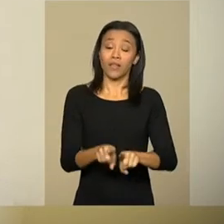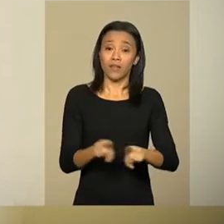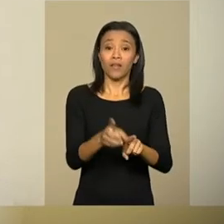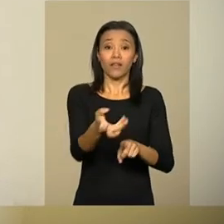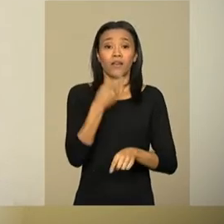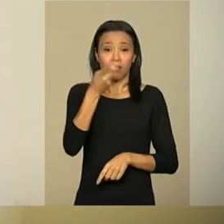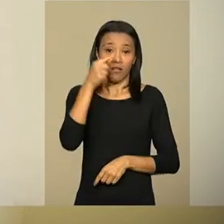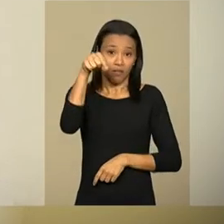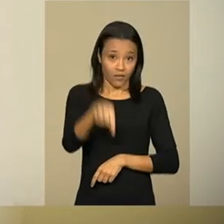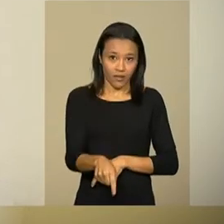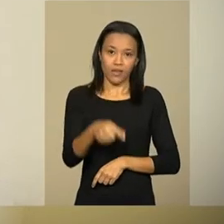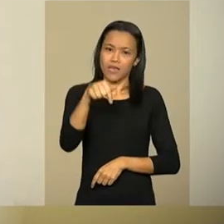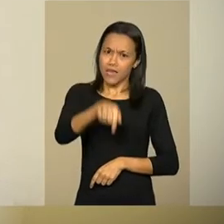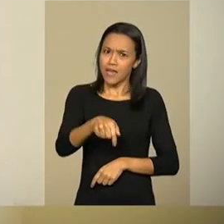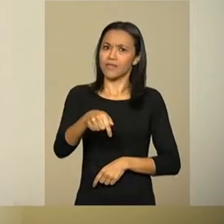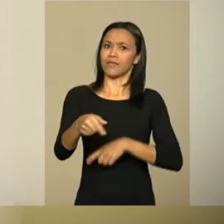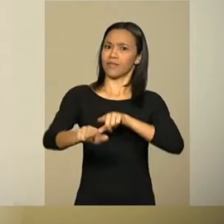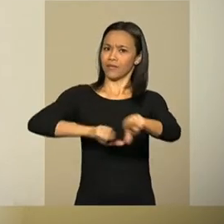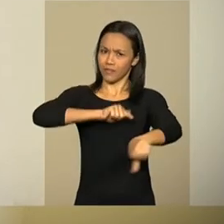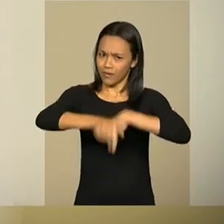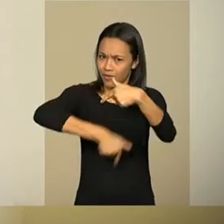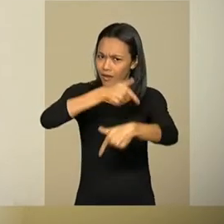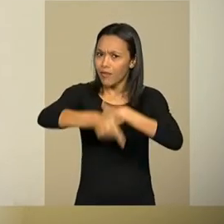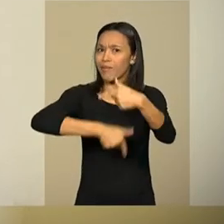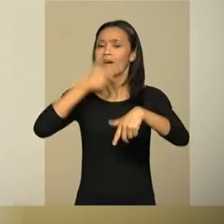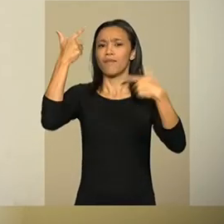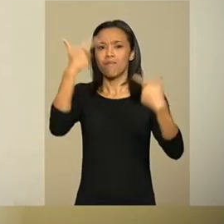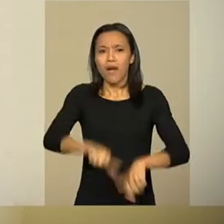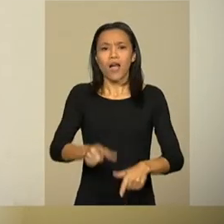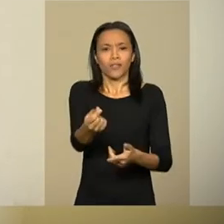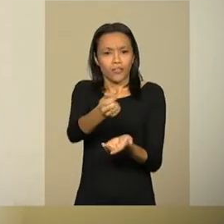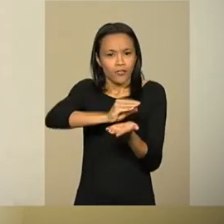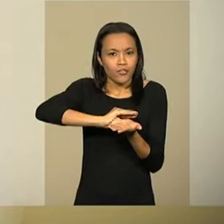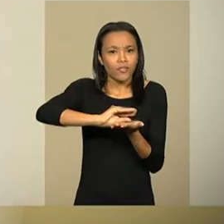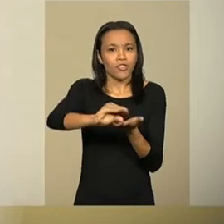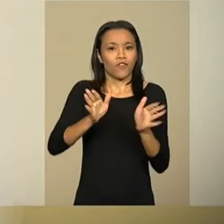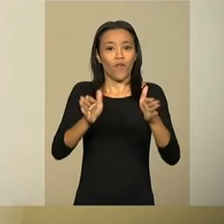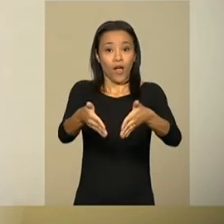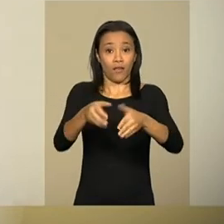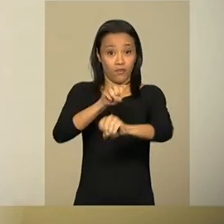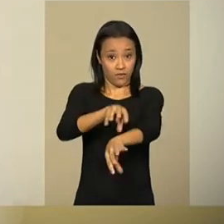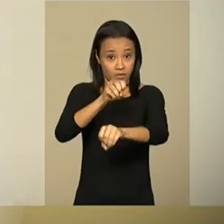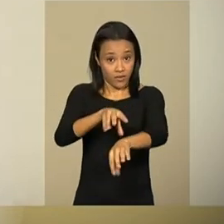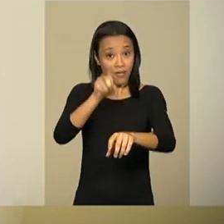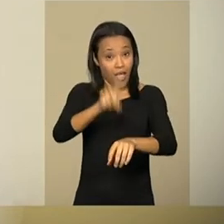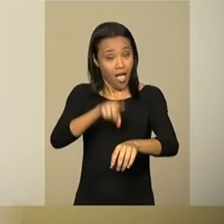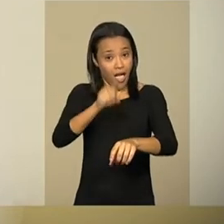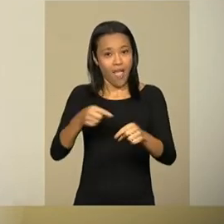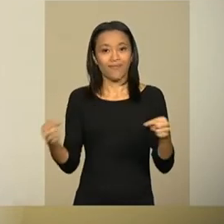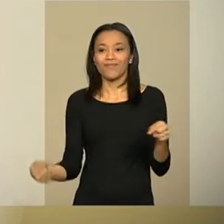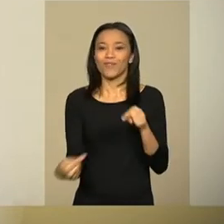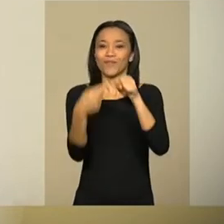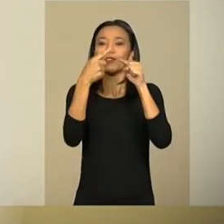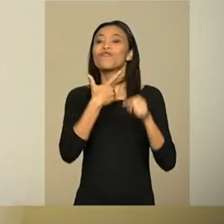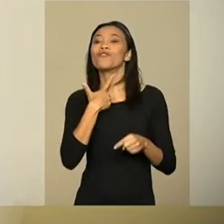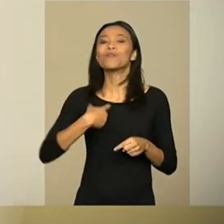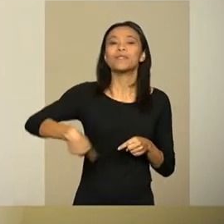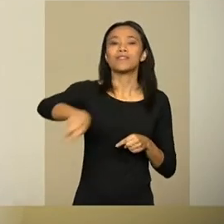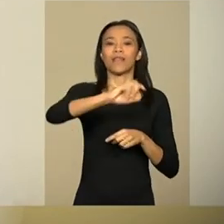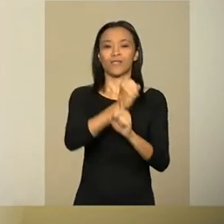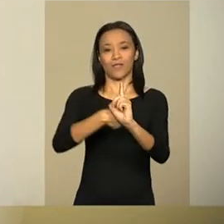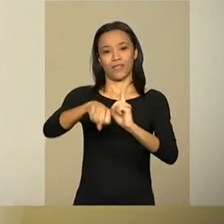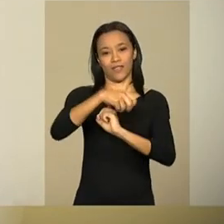também Luciano que essa iniciativa para dar mais recursos para educação está em sintonia com a vontade da sociedade